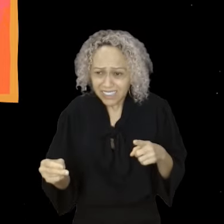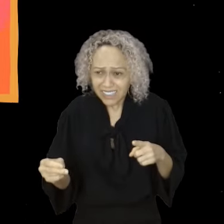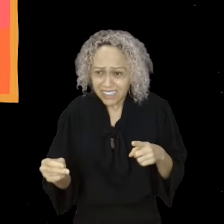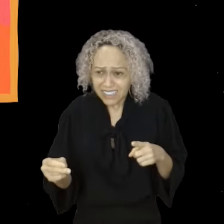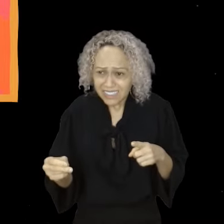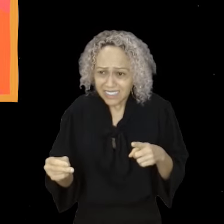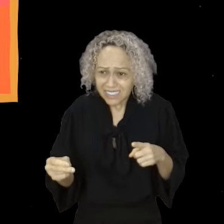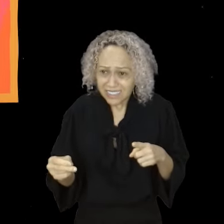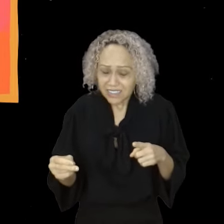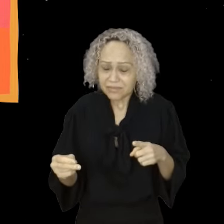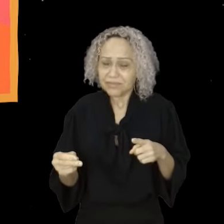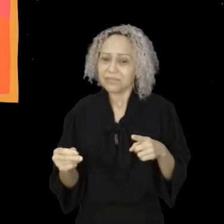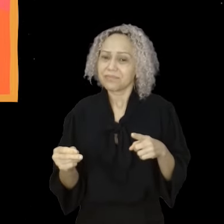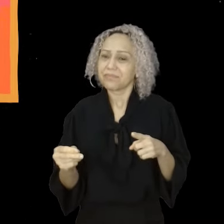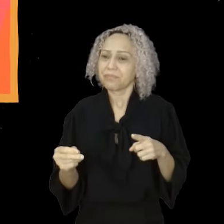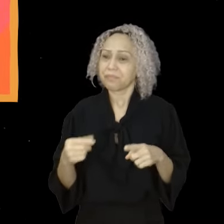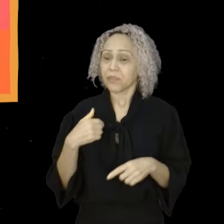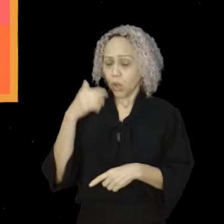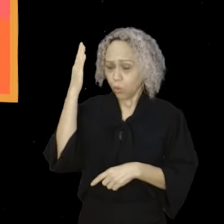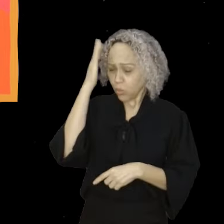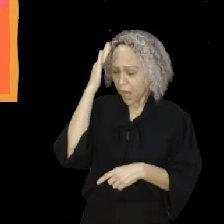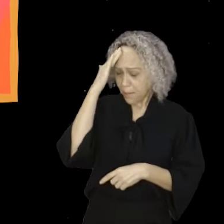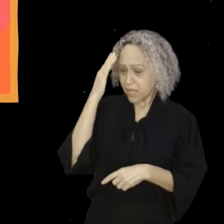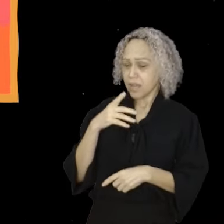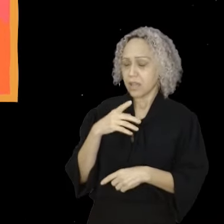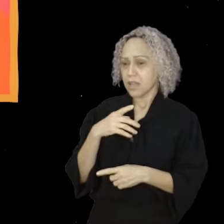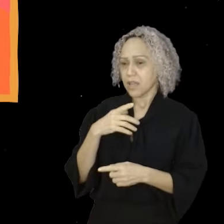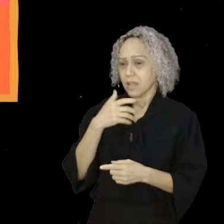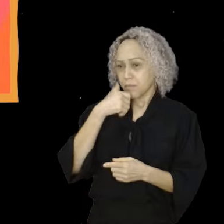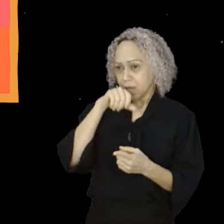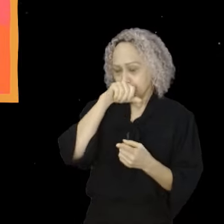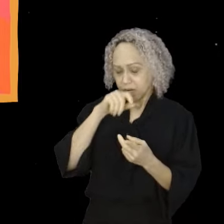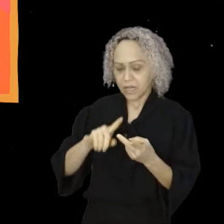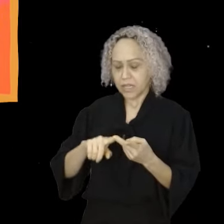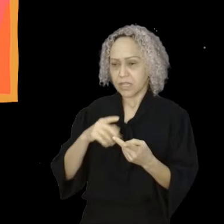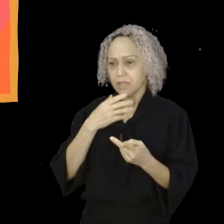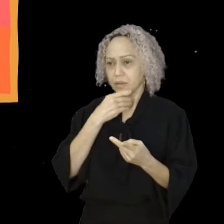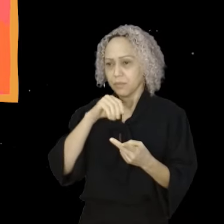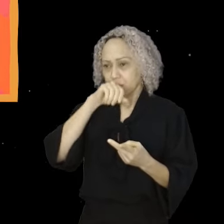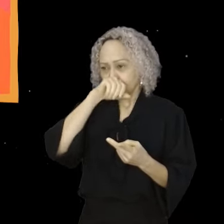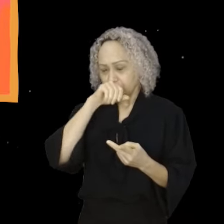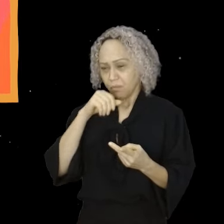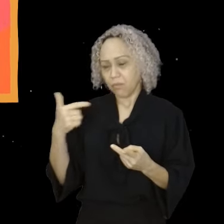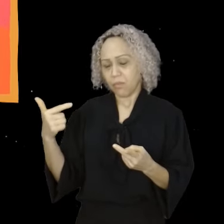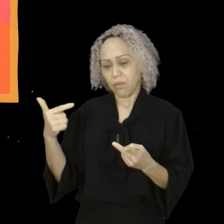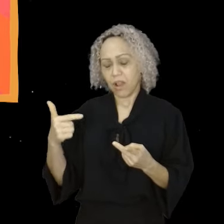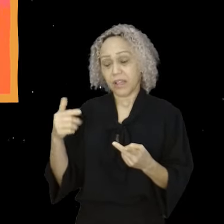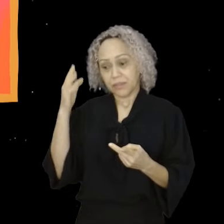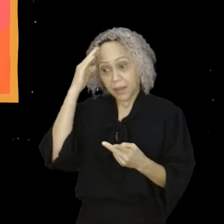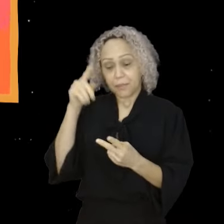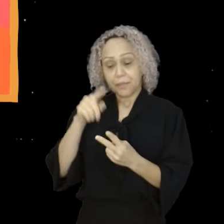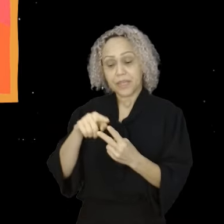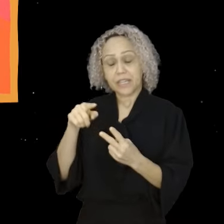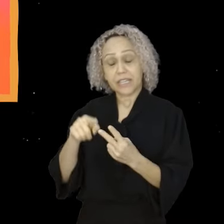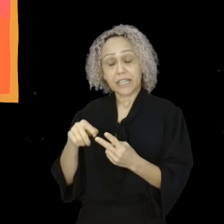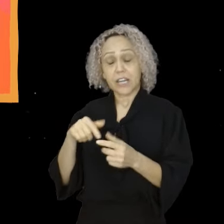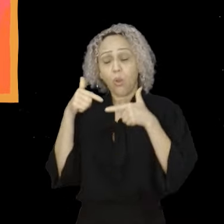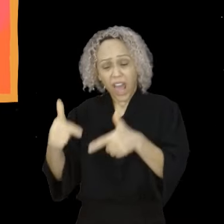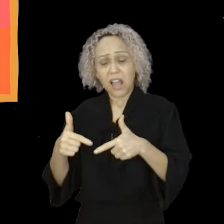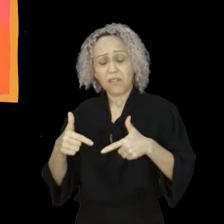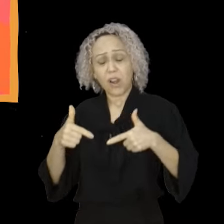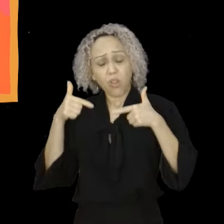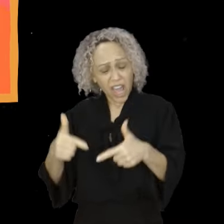porque eu sabia que era o trabalho deles, né? Era o trabalho. E quando ele falou lutei, eu entendi que era muito maior. Então aquilo mudou a